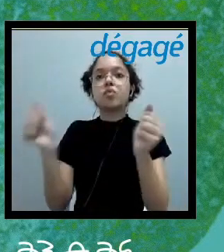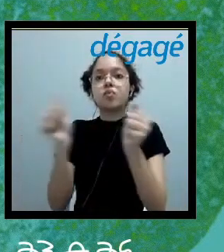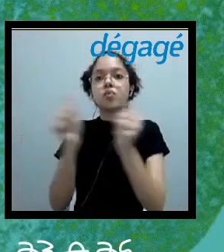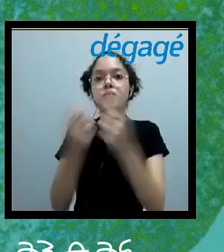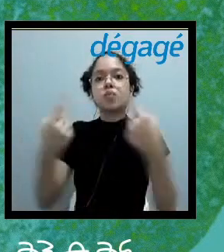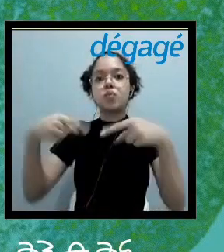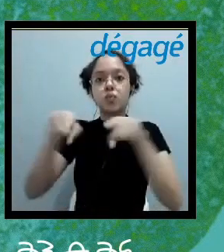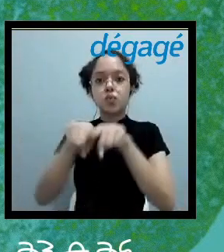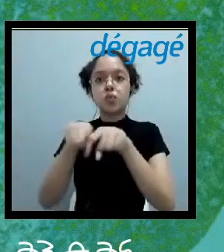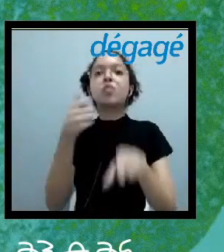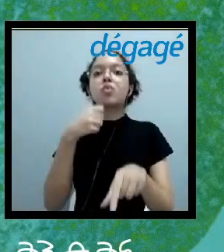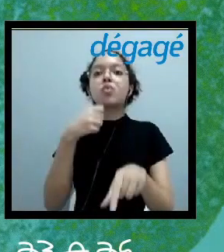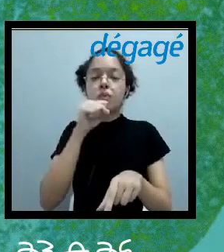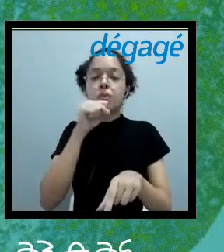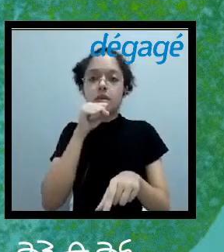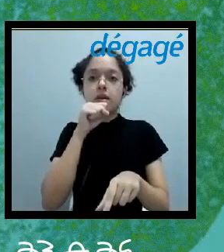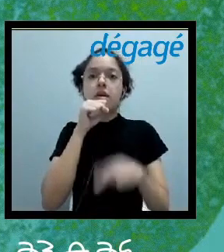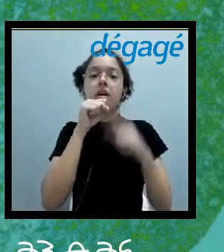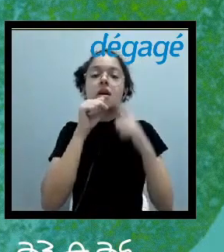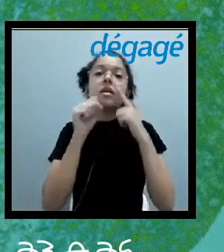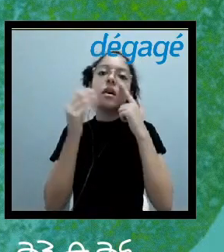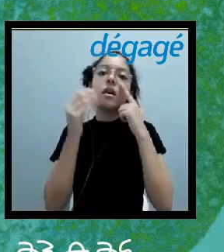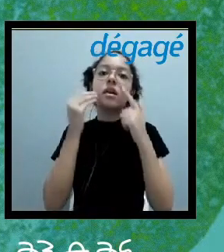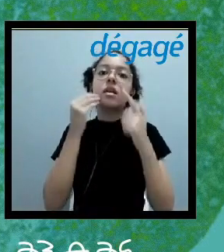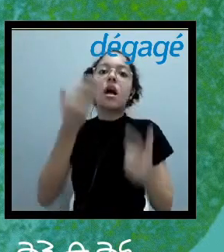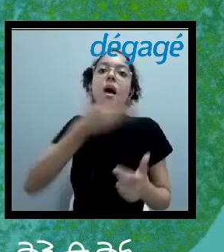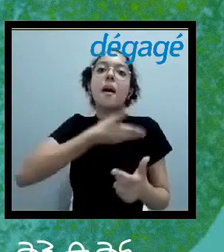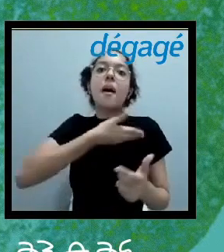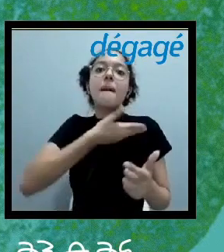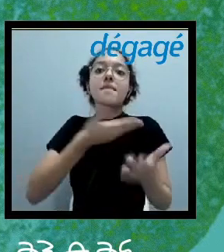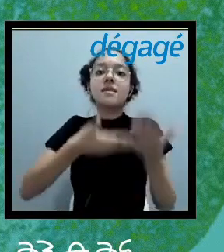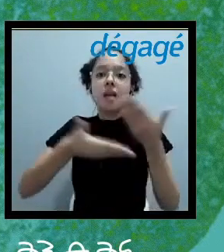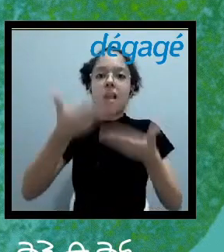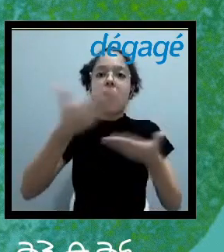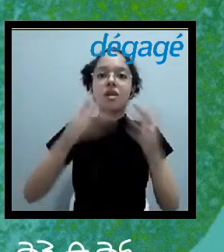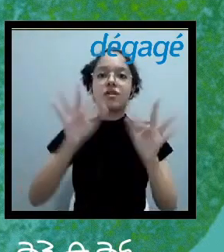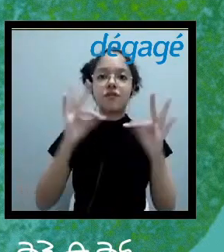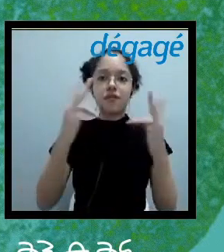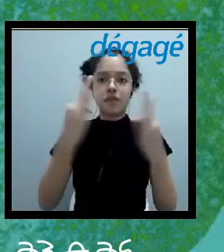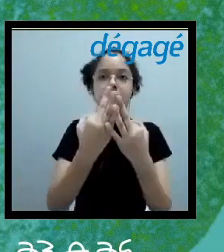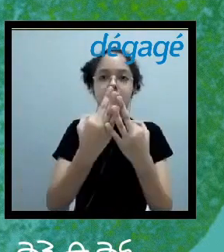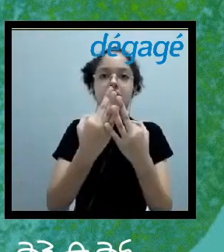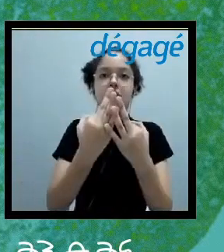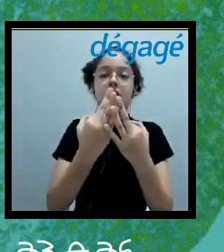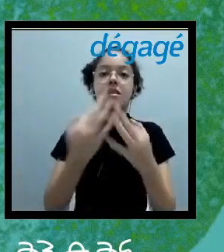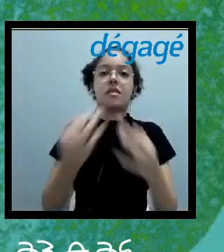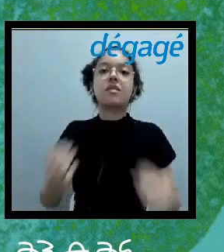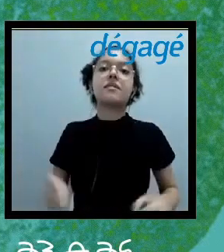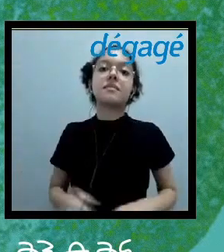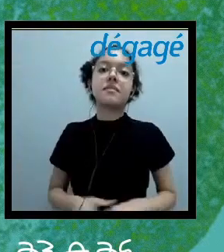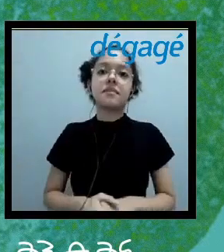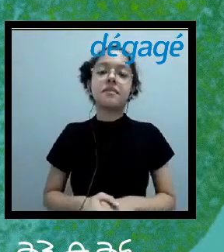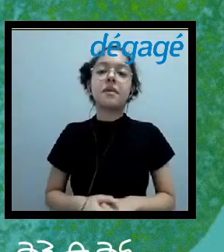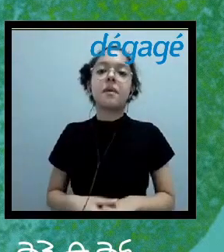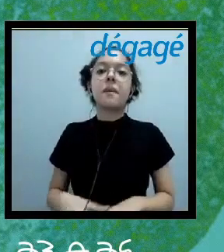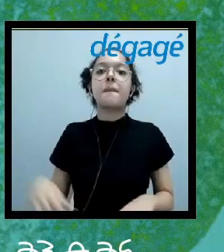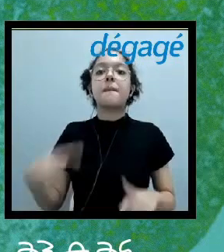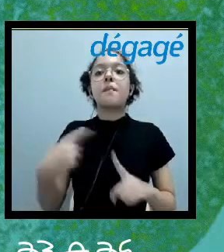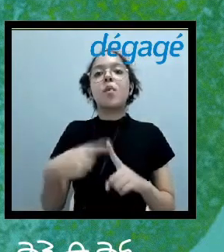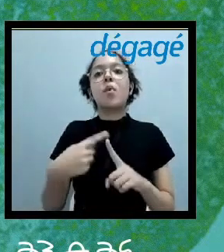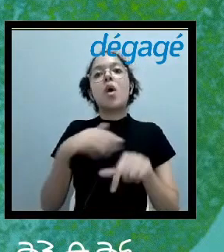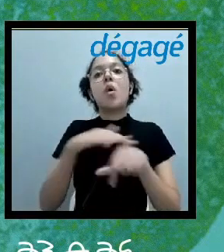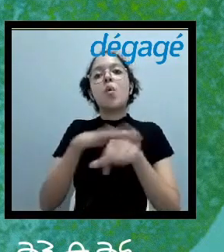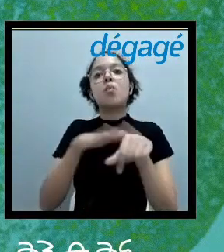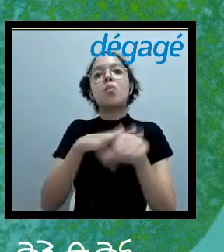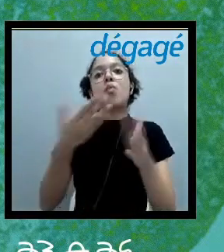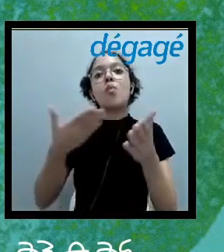até de amizade mesmo com essas famílias, porque em determinado momento, quando eu comecei a conversar com elas, eu percebi